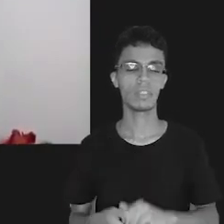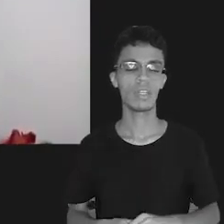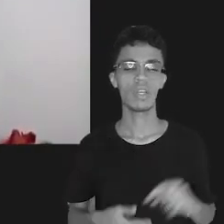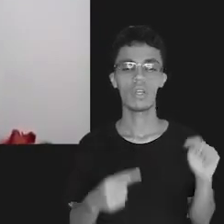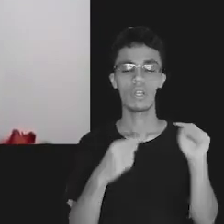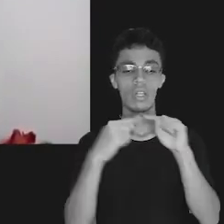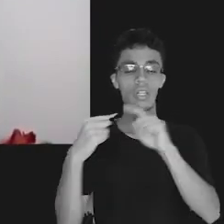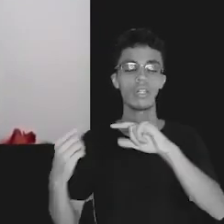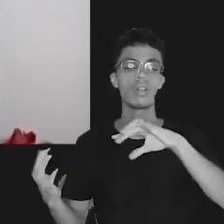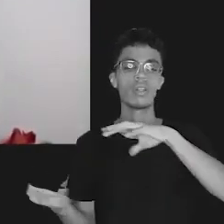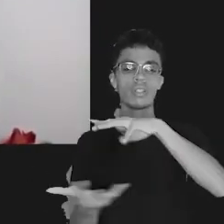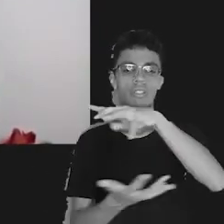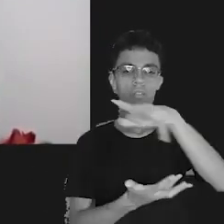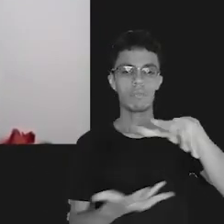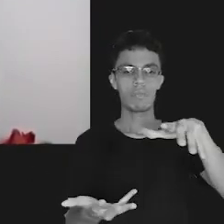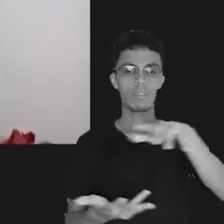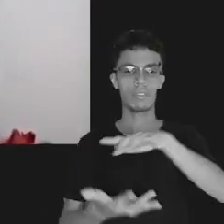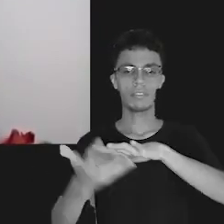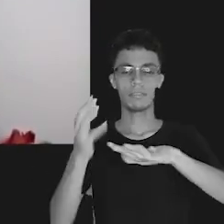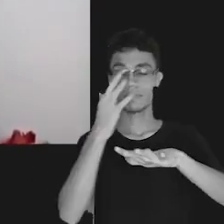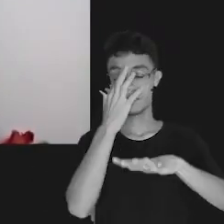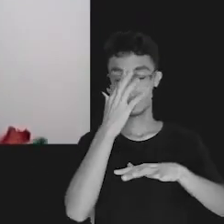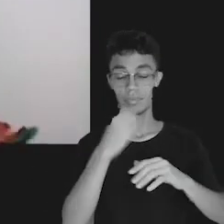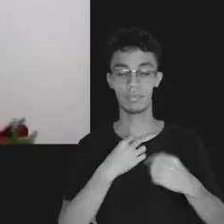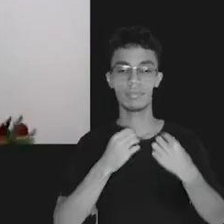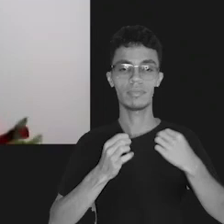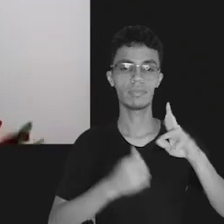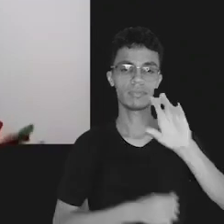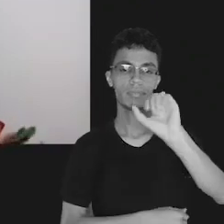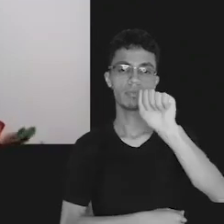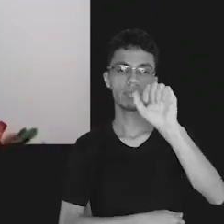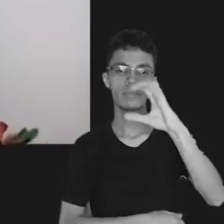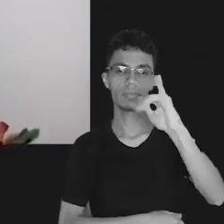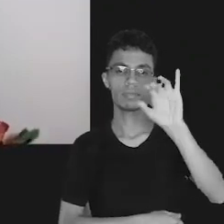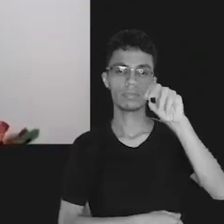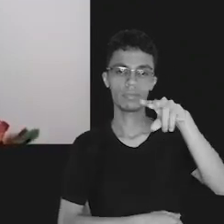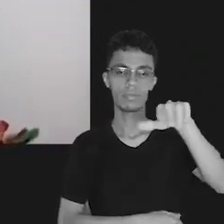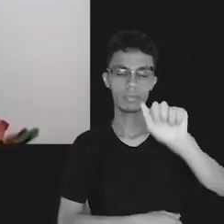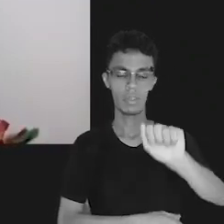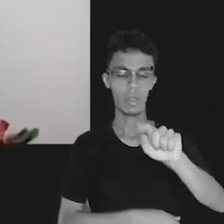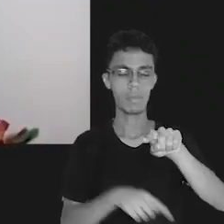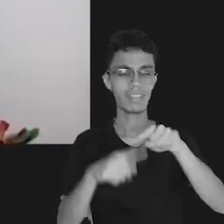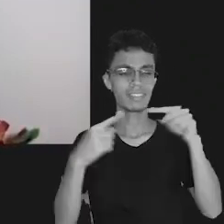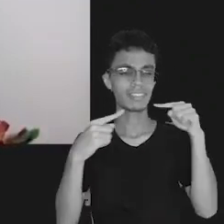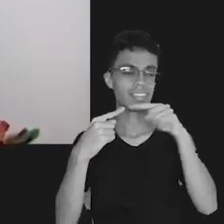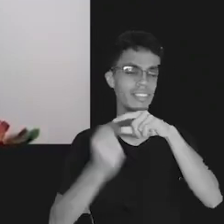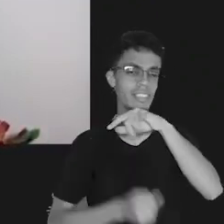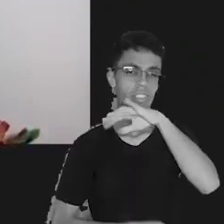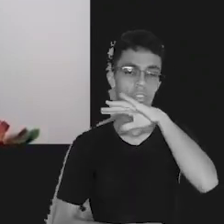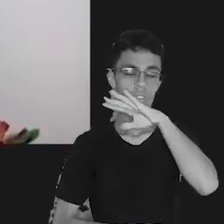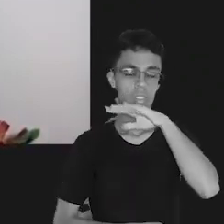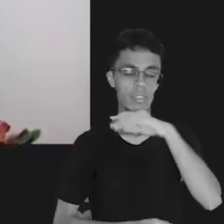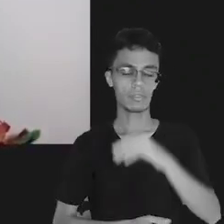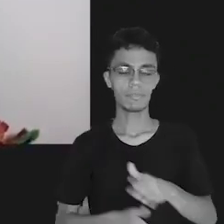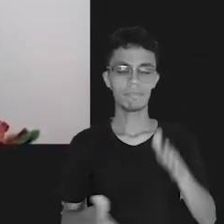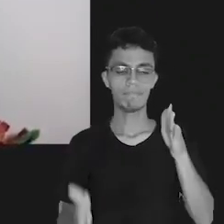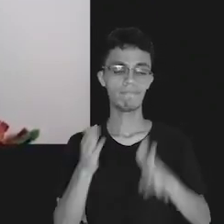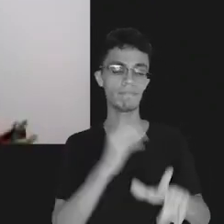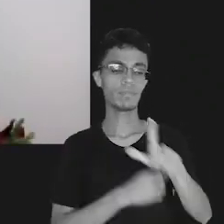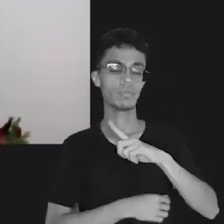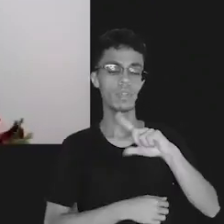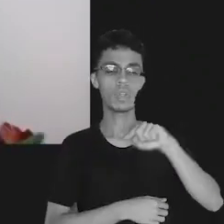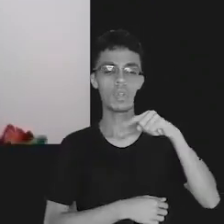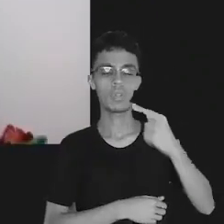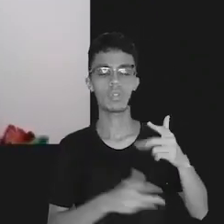vinculada ao mundo mais racional, mas no pior sentido, não é? Enquanto que existem